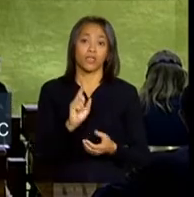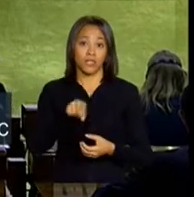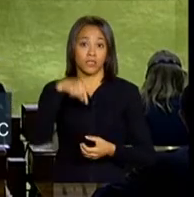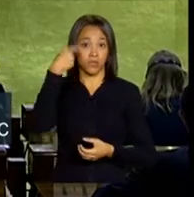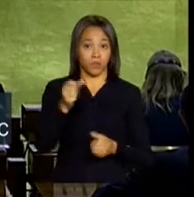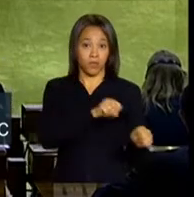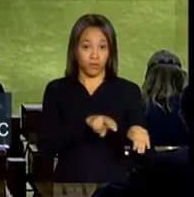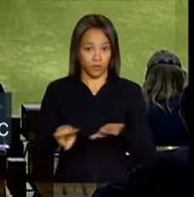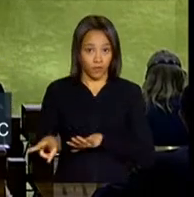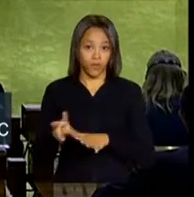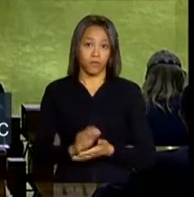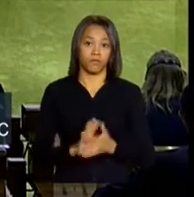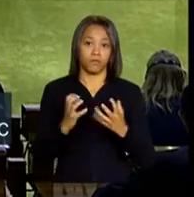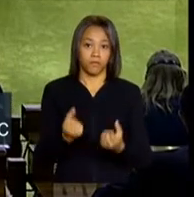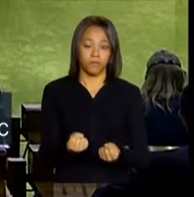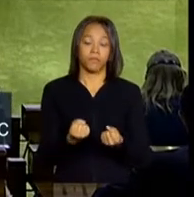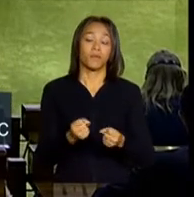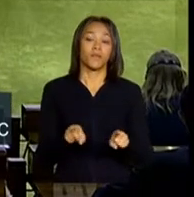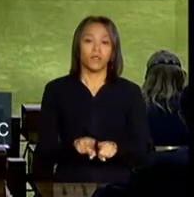a semana que vem professores